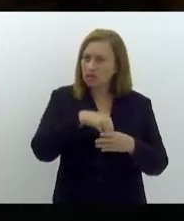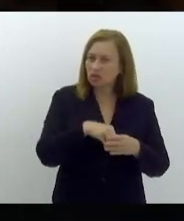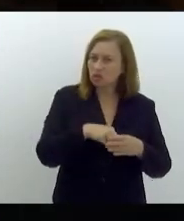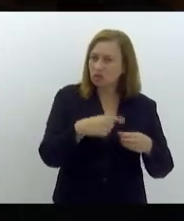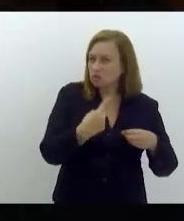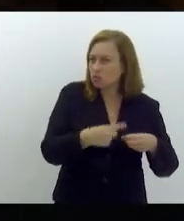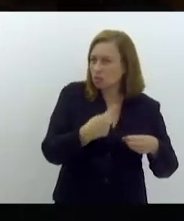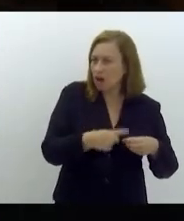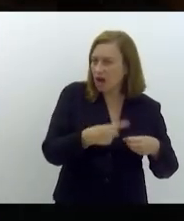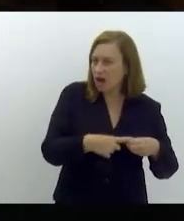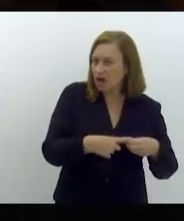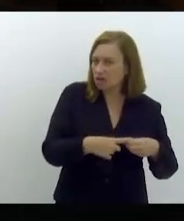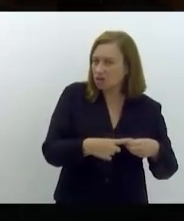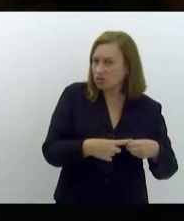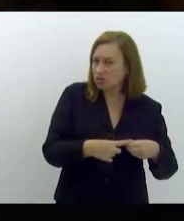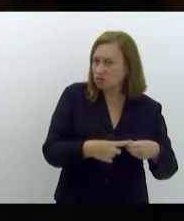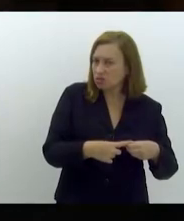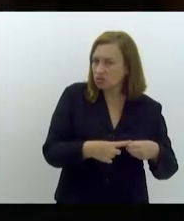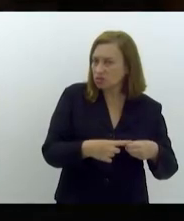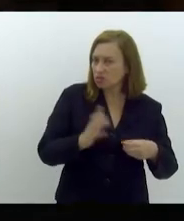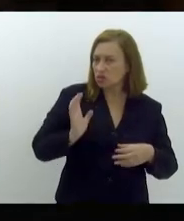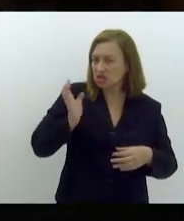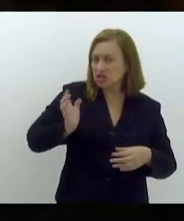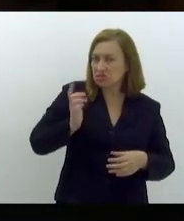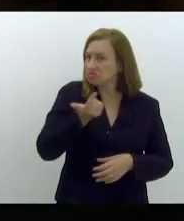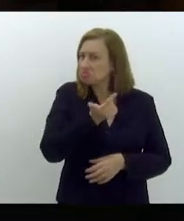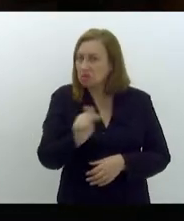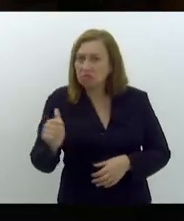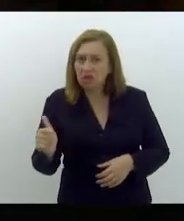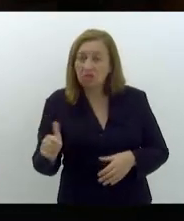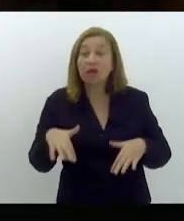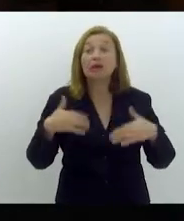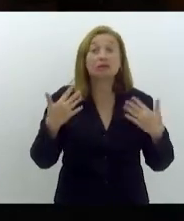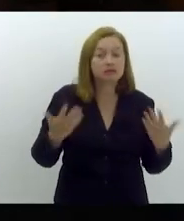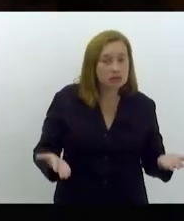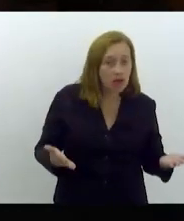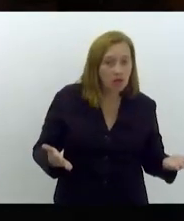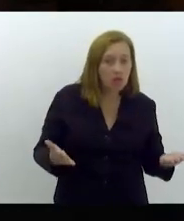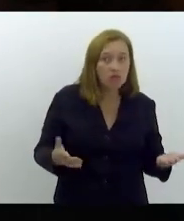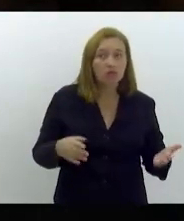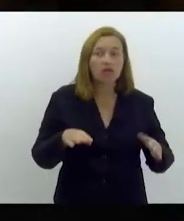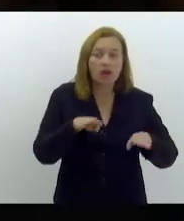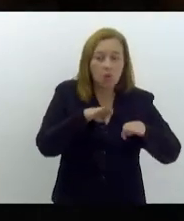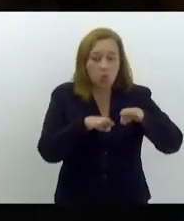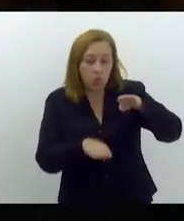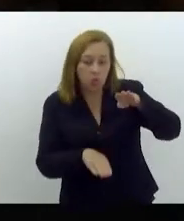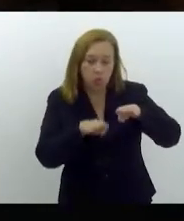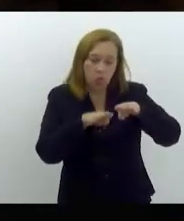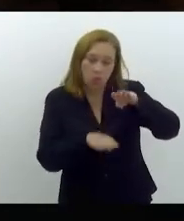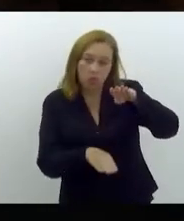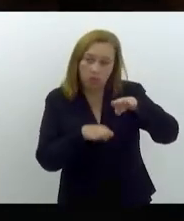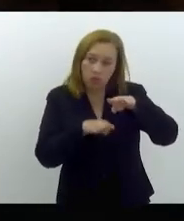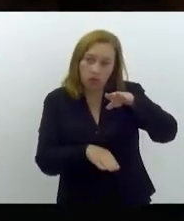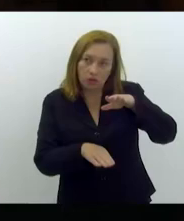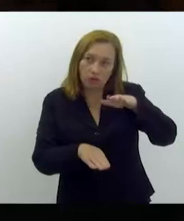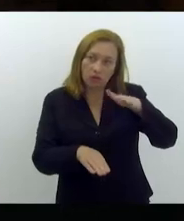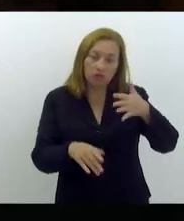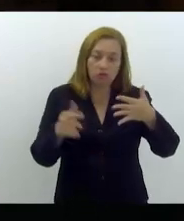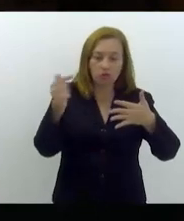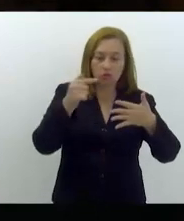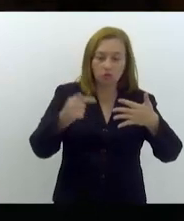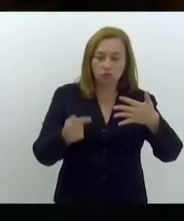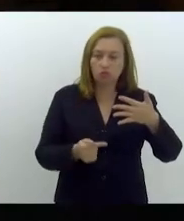de classe média classe média alta não temos Então essas desigualdades estão pautadas e